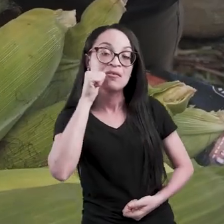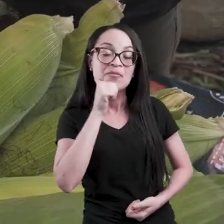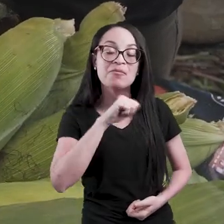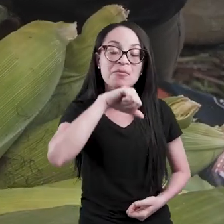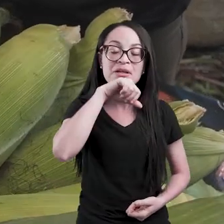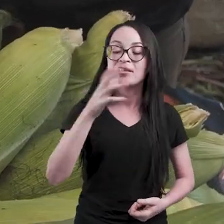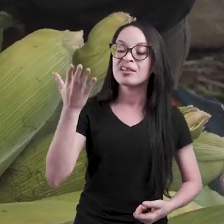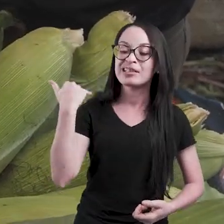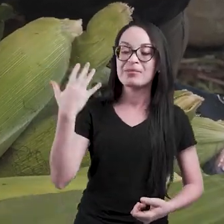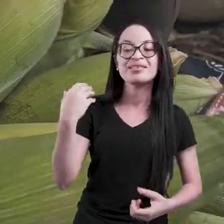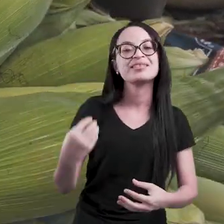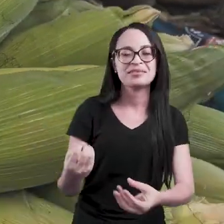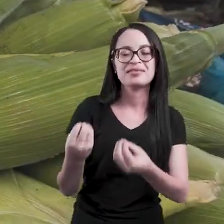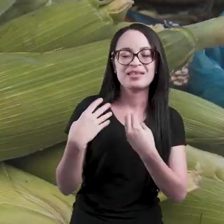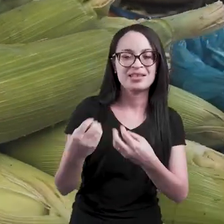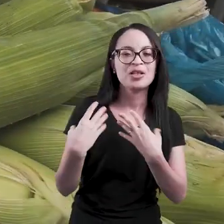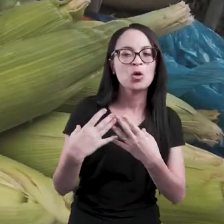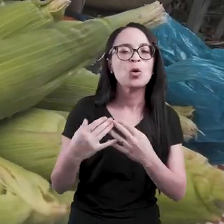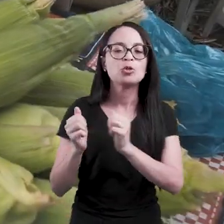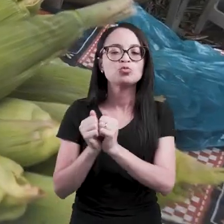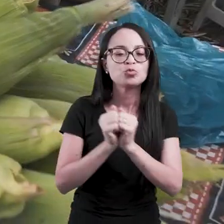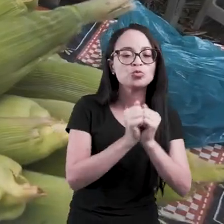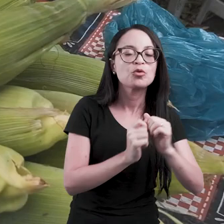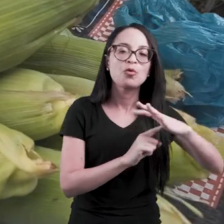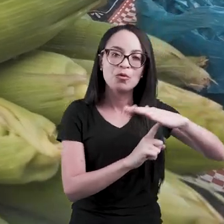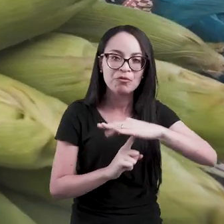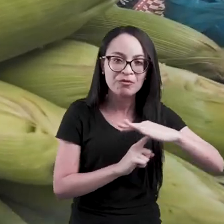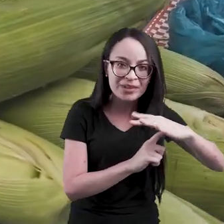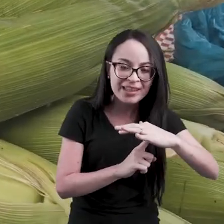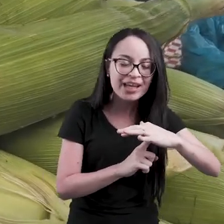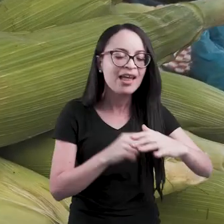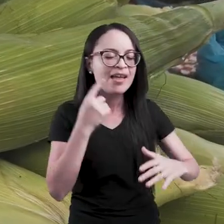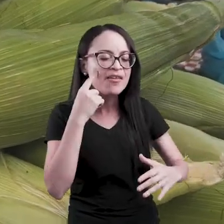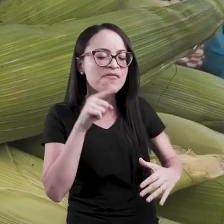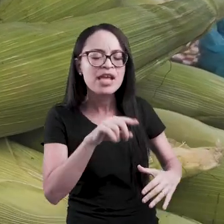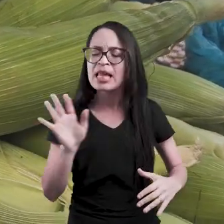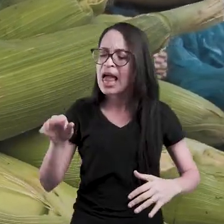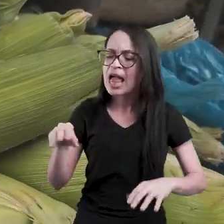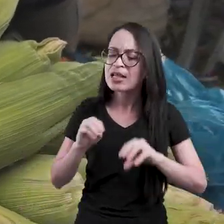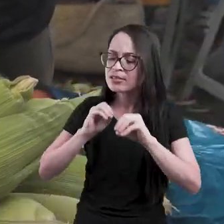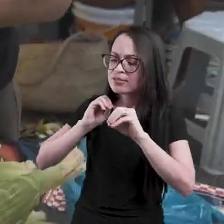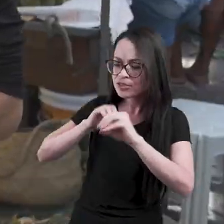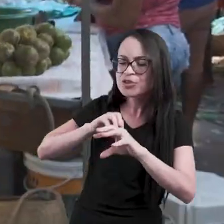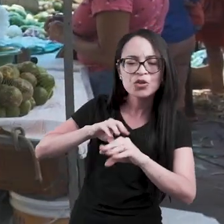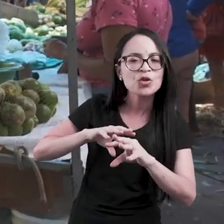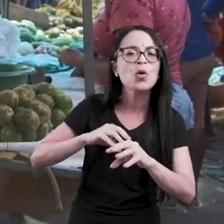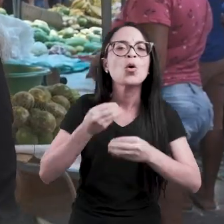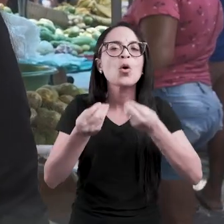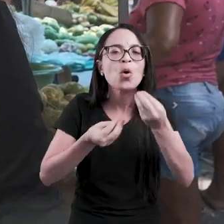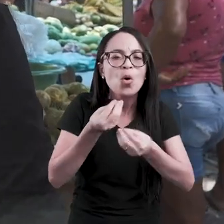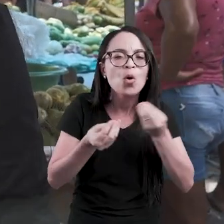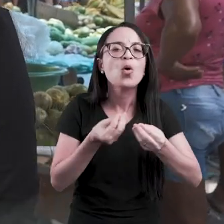Mãe, toda uma vida levou a gente sempre acompanhou, as filhas sempre acompanhou em todas as etapas da fabricação da